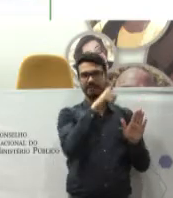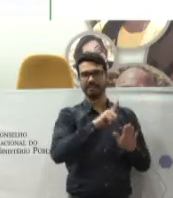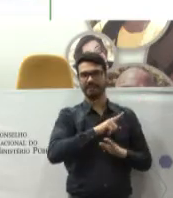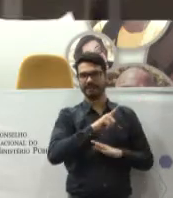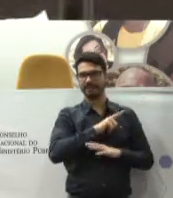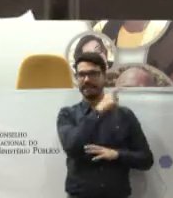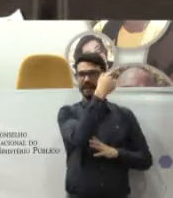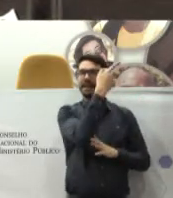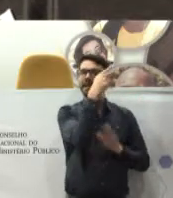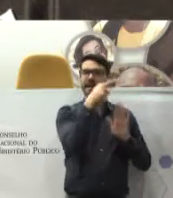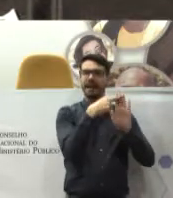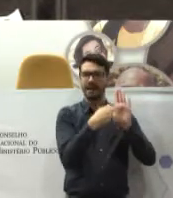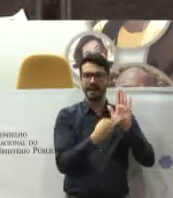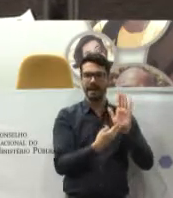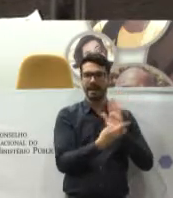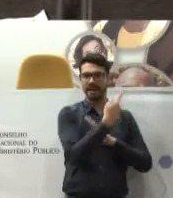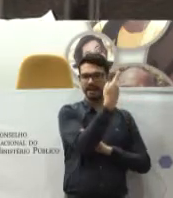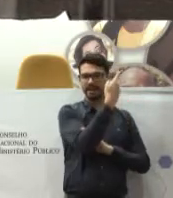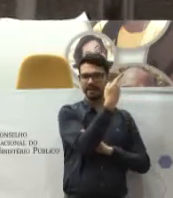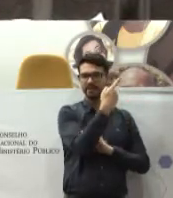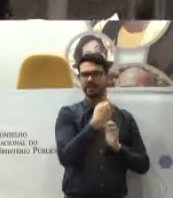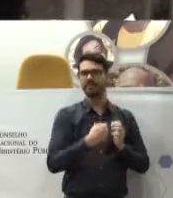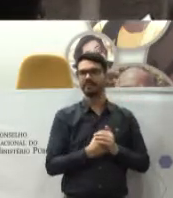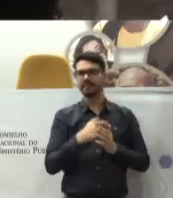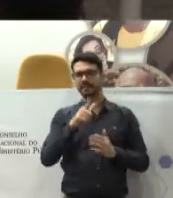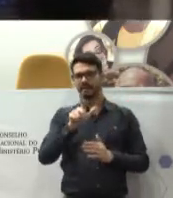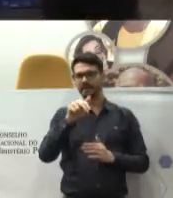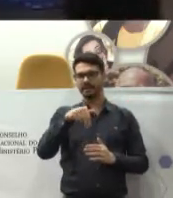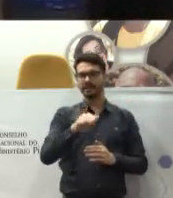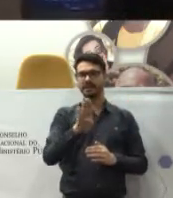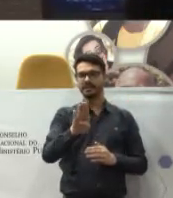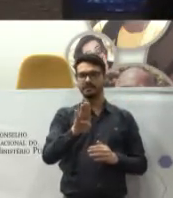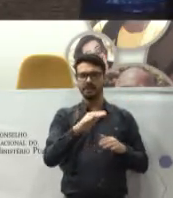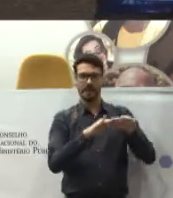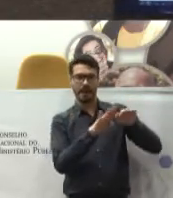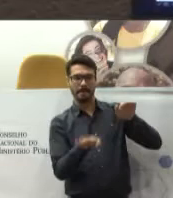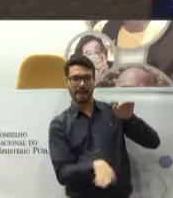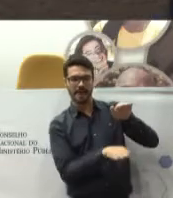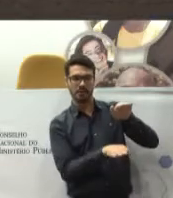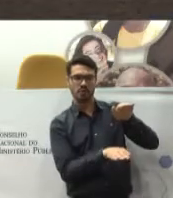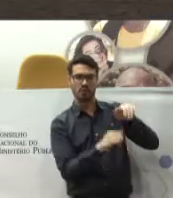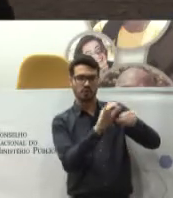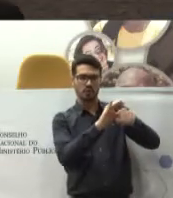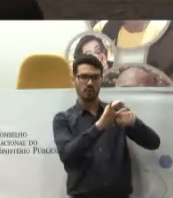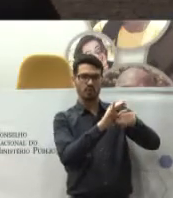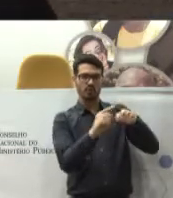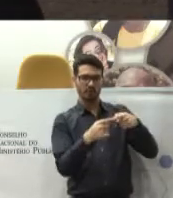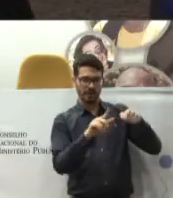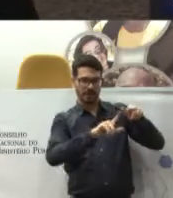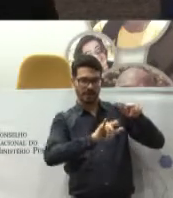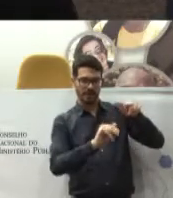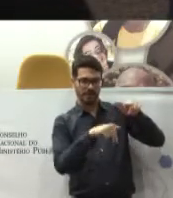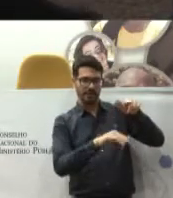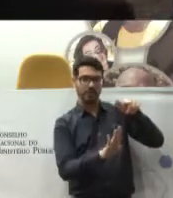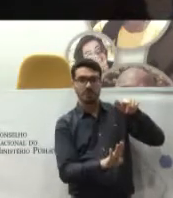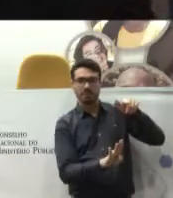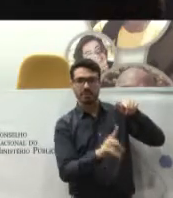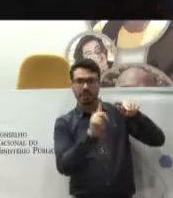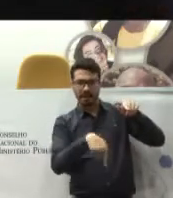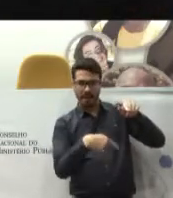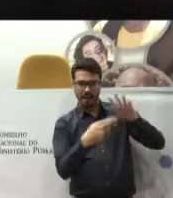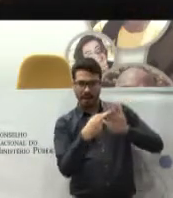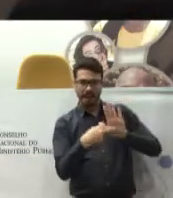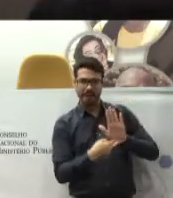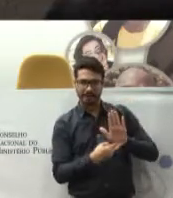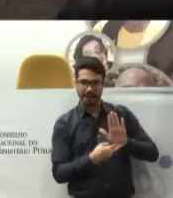Uma super norma nacional que nós temos. Eles falam que a LINDB está abaixo da Constituição, que ela rege o direito brasileiro como um todo, né? Então